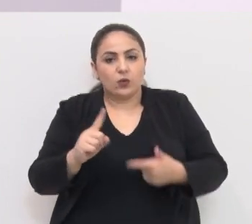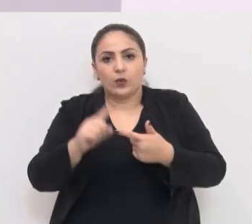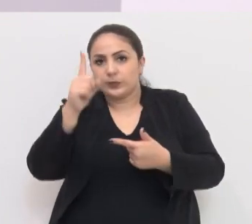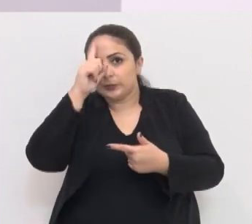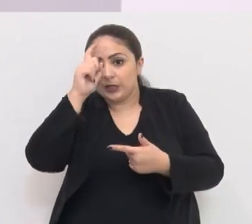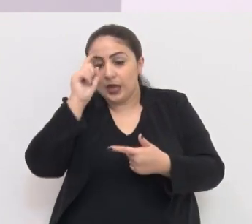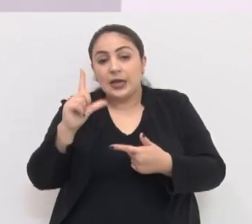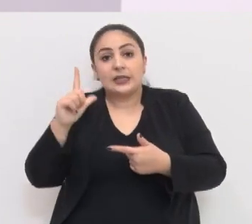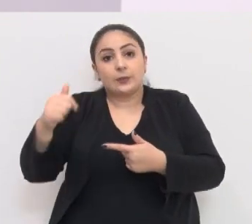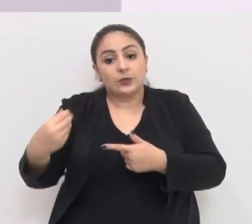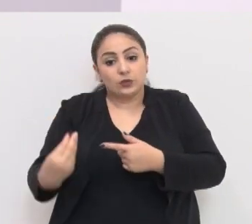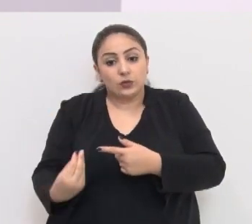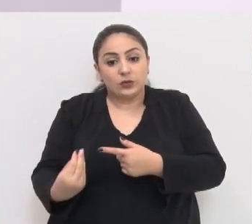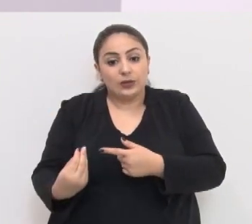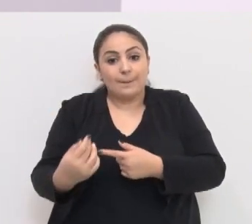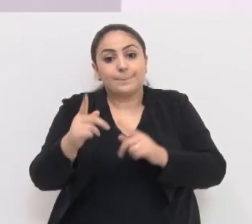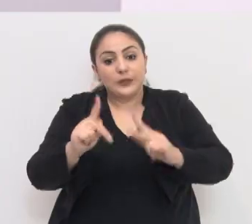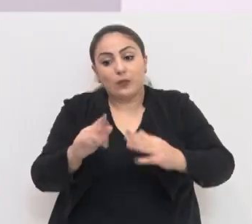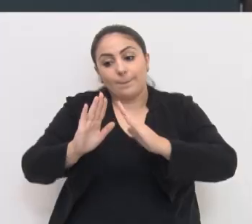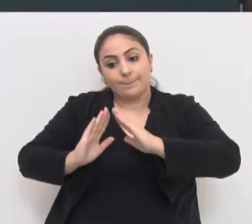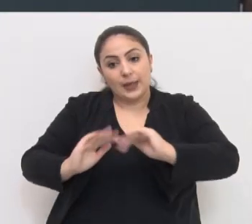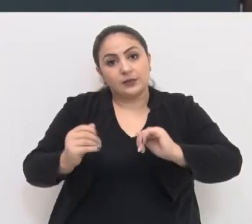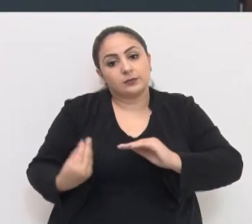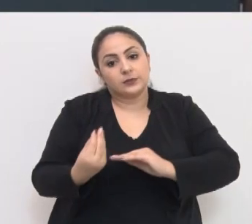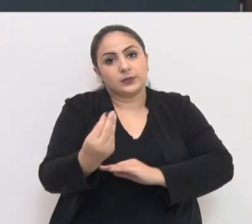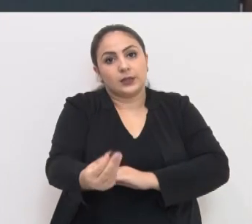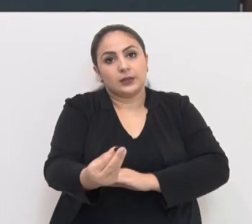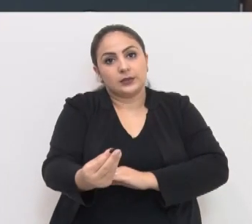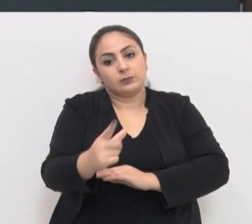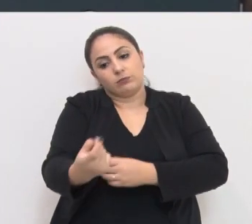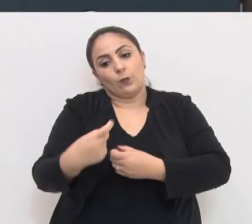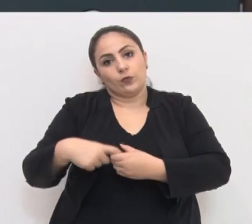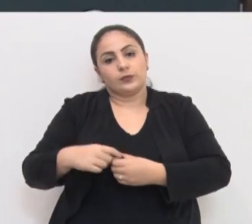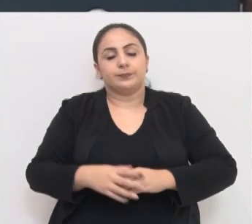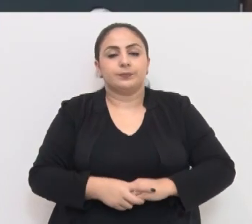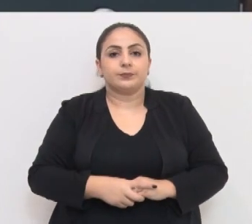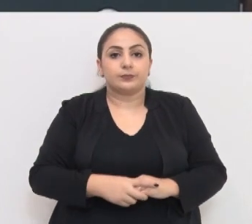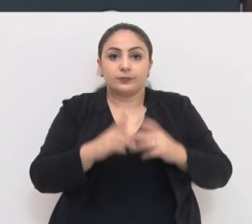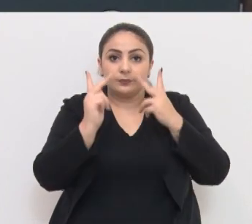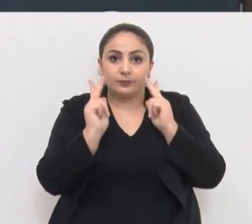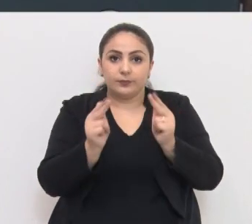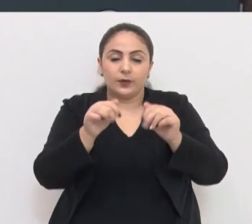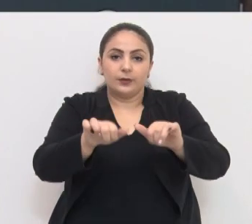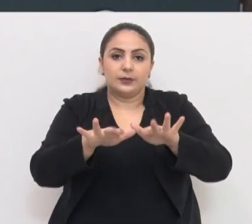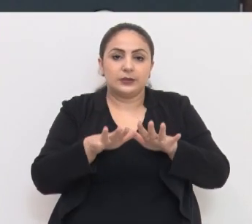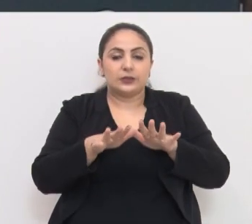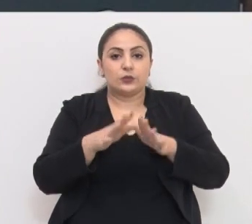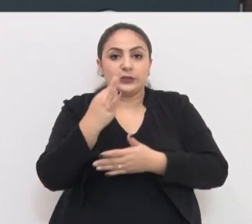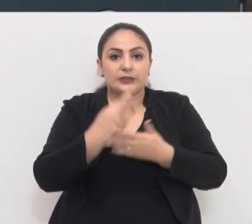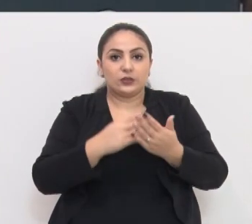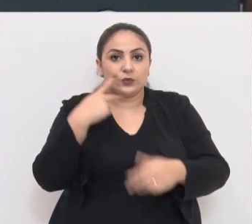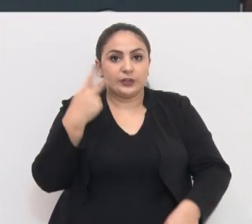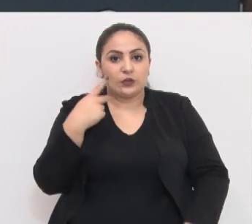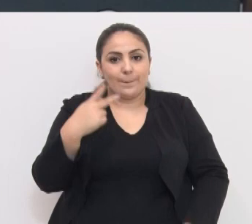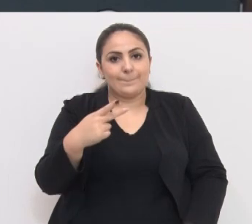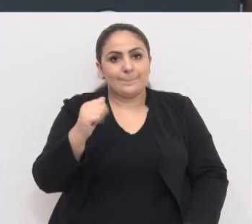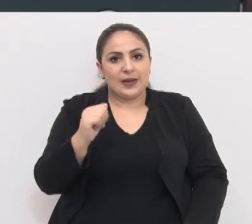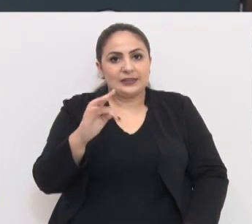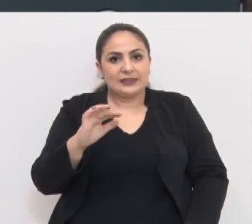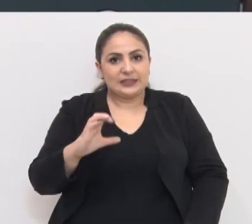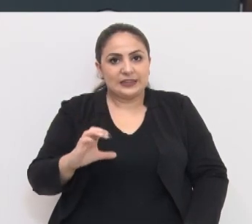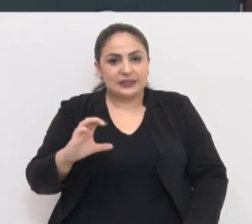que tenha a boa vontade também de repassar para as pessoas. Na mesma plenária, foi analisado o texto do vereador Patrick